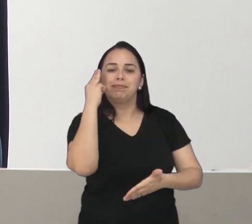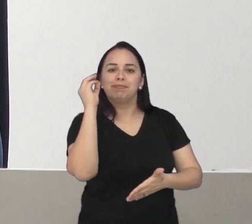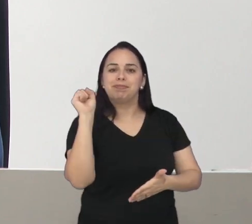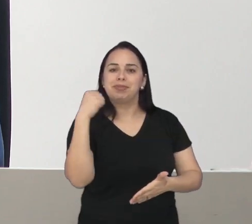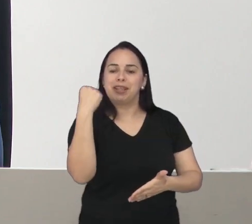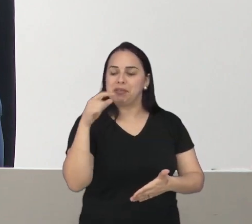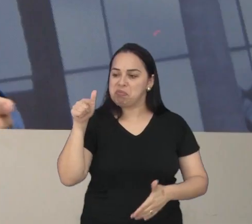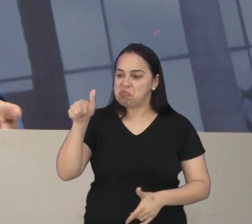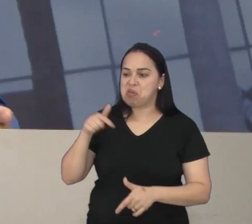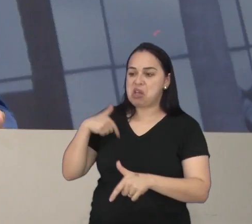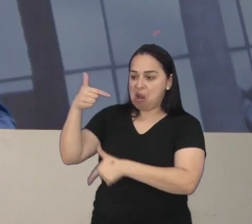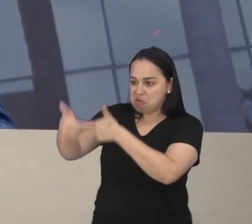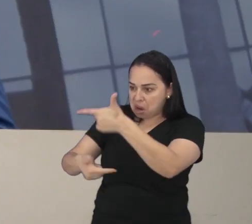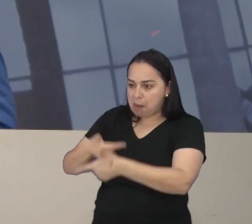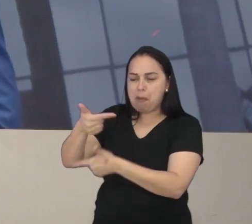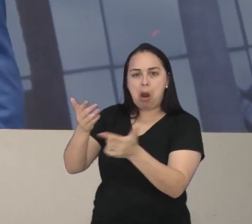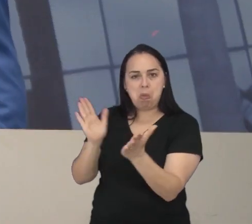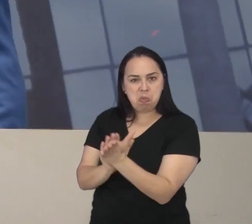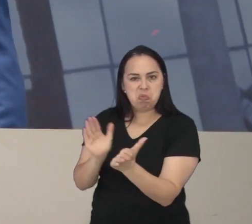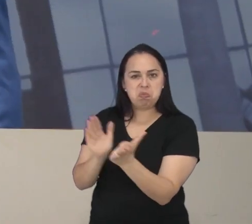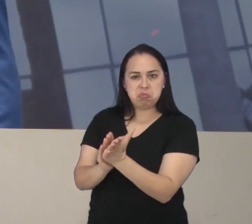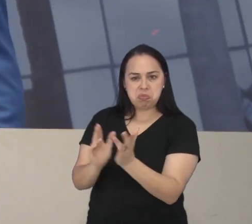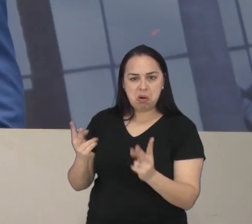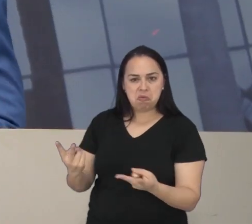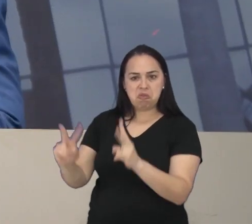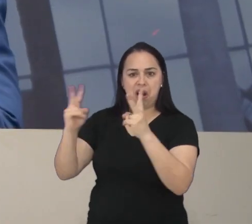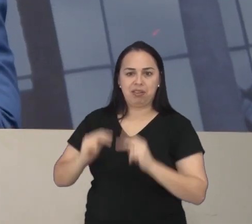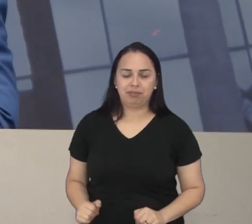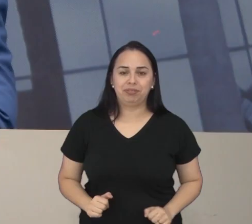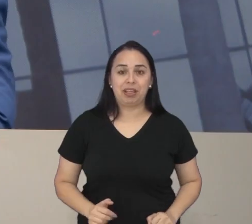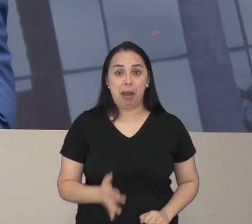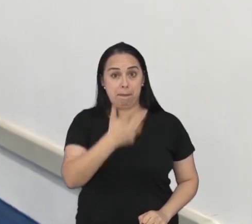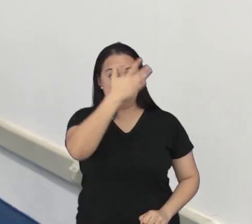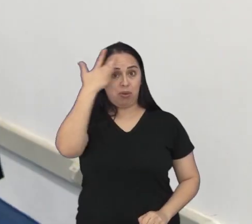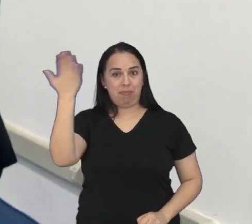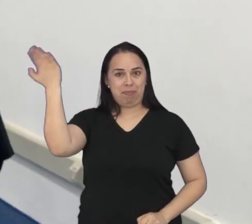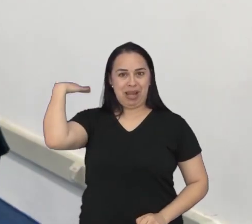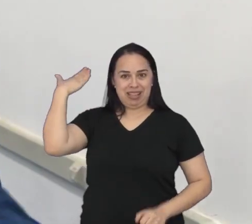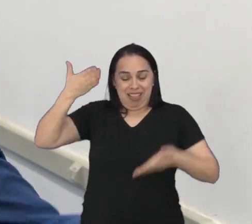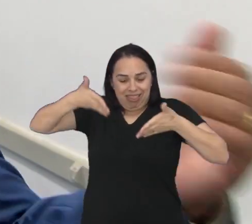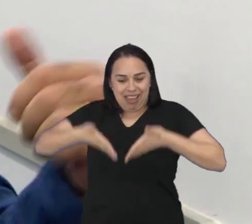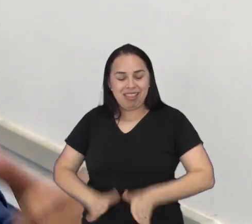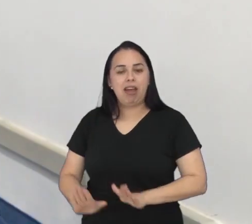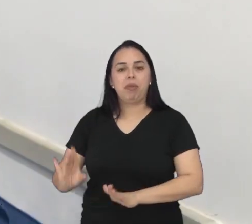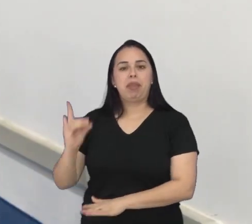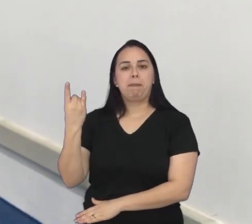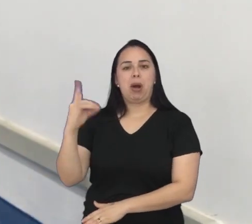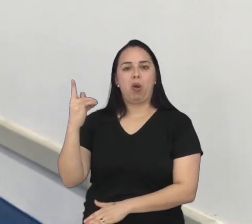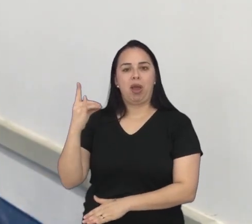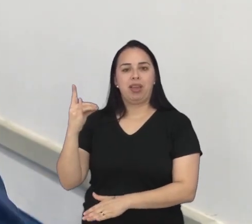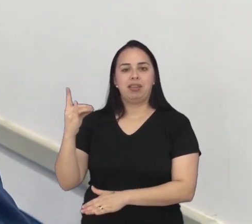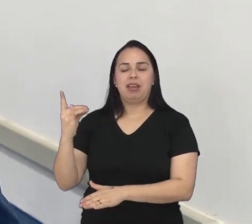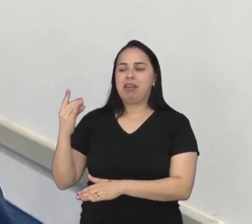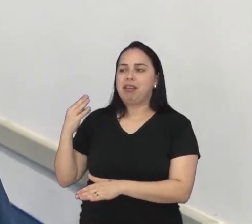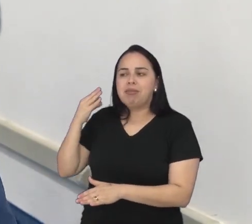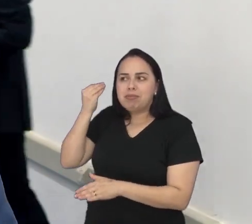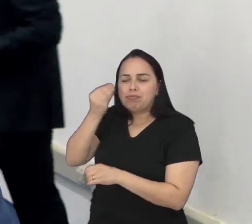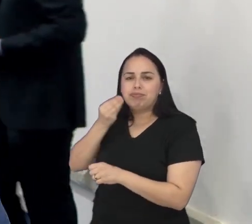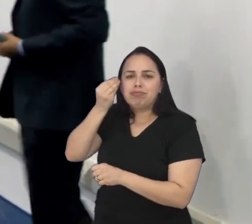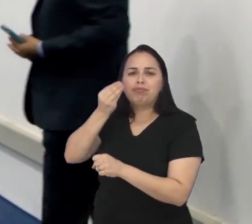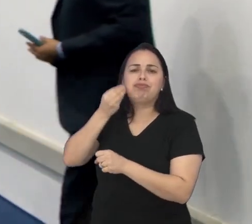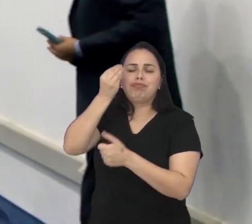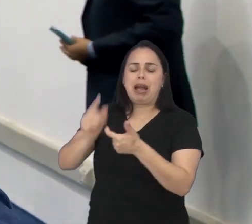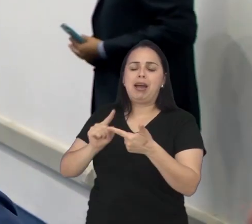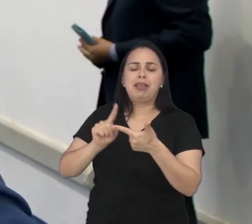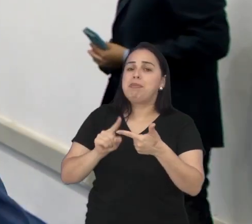Marcão da Academia, que destacou o trabalho feito pela médica na cidade. Uma pessoa que veio da Bolívia, né, passou por toda a